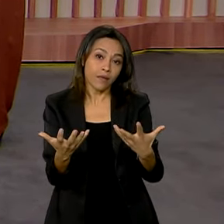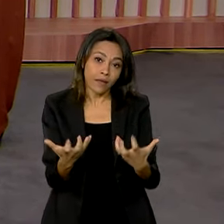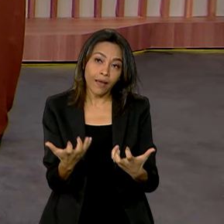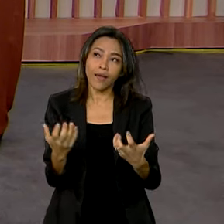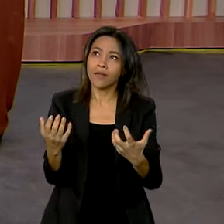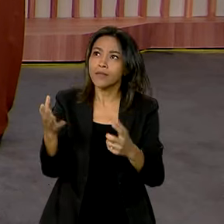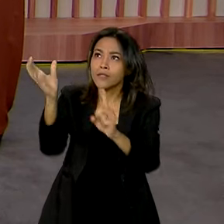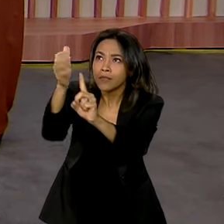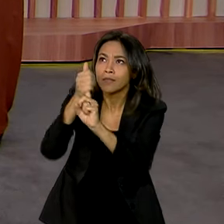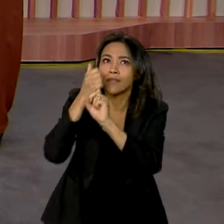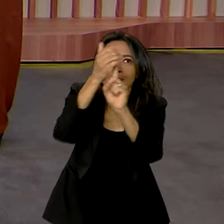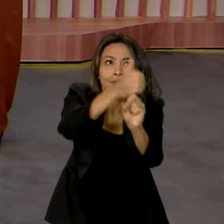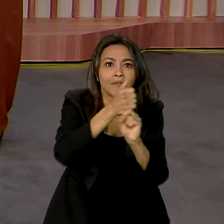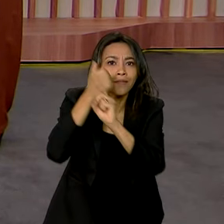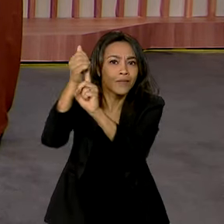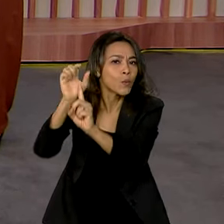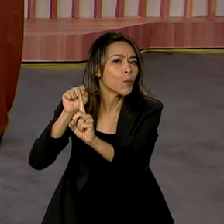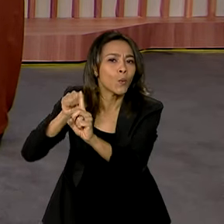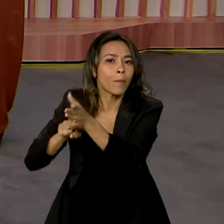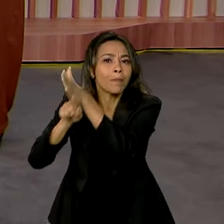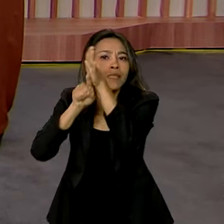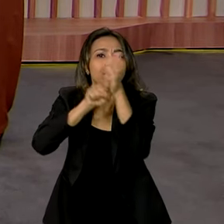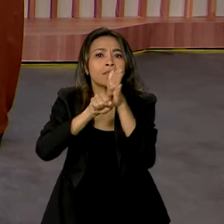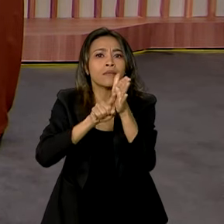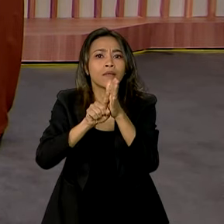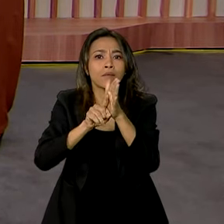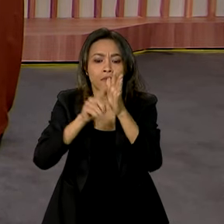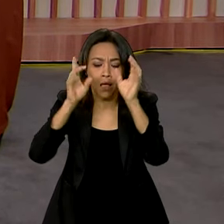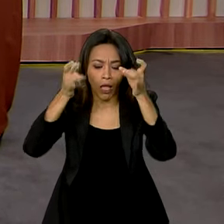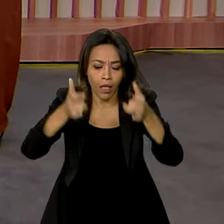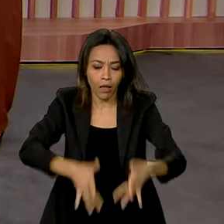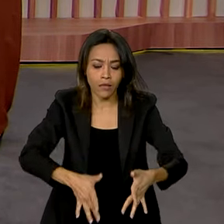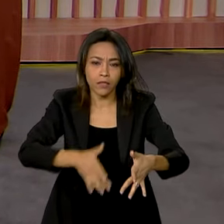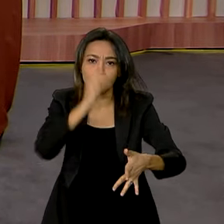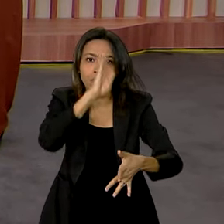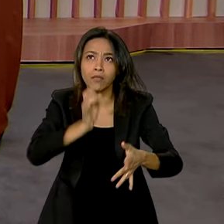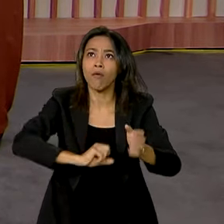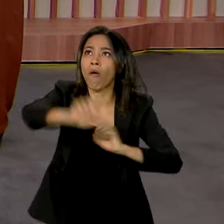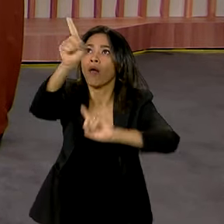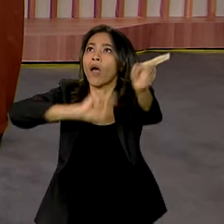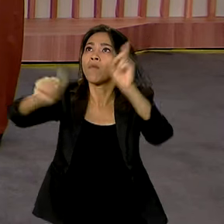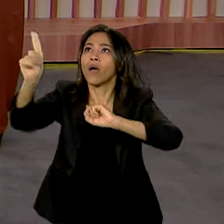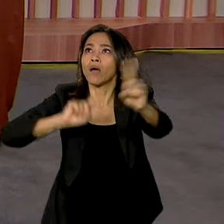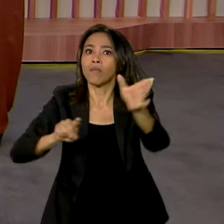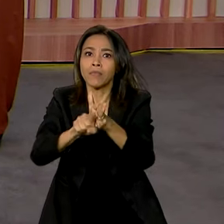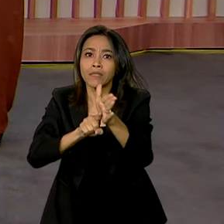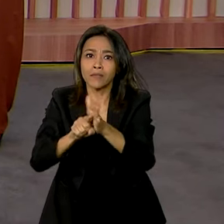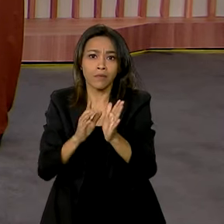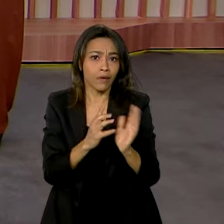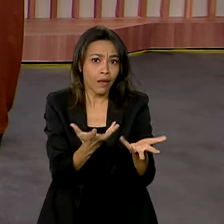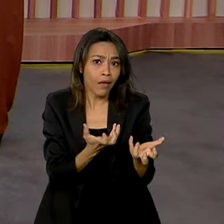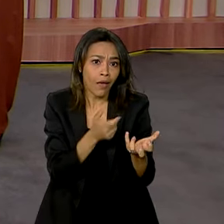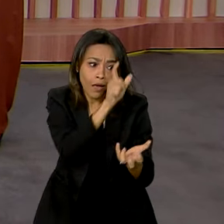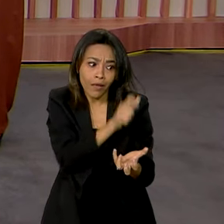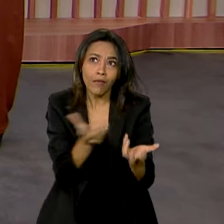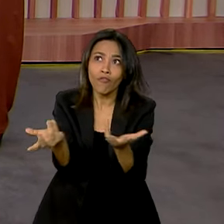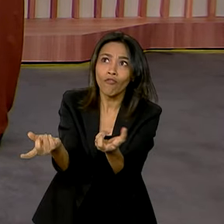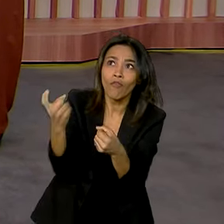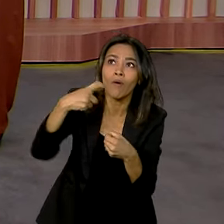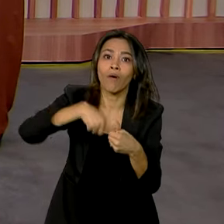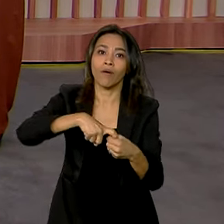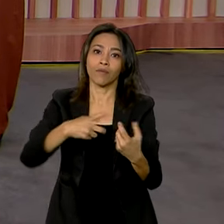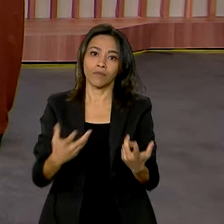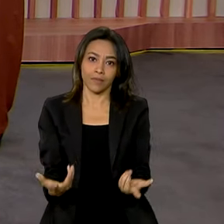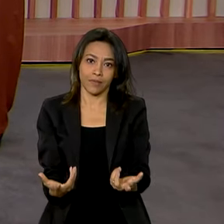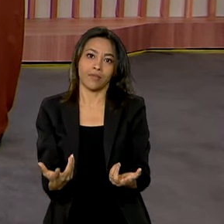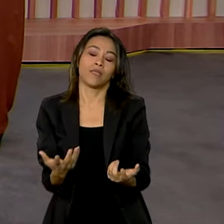ou trazer de volta os pesquisadores que estão indo para fora do Brasil, quer que eles voltem, né? Então, nesse sentido, o Brasil está